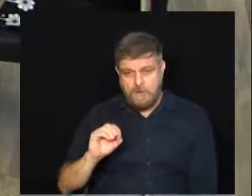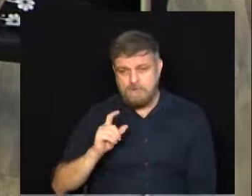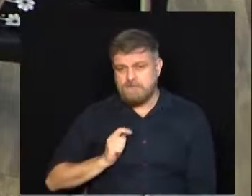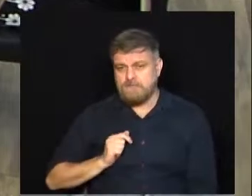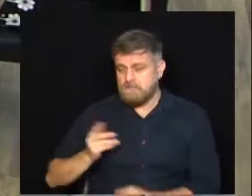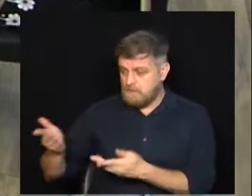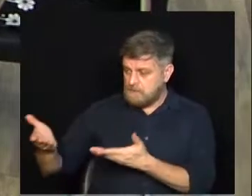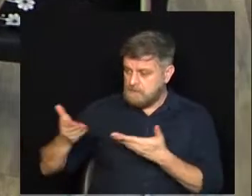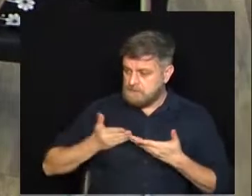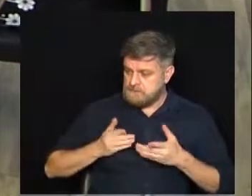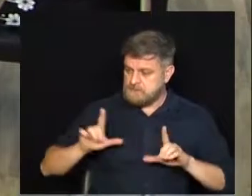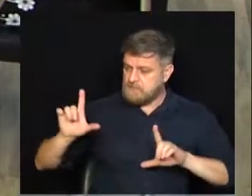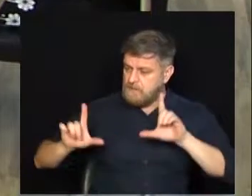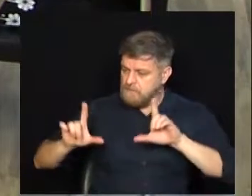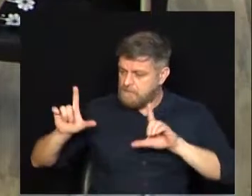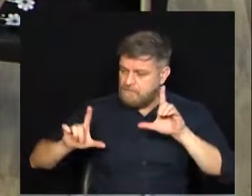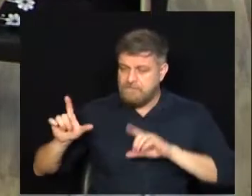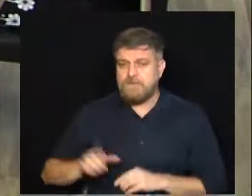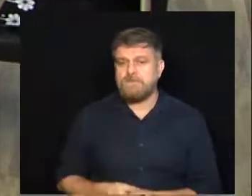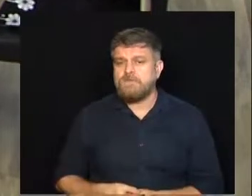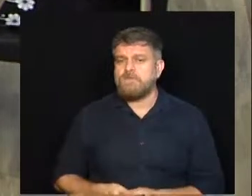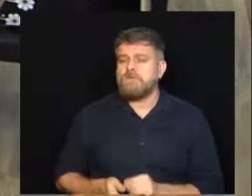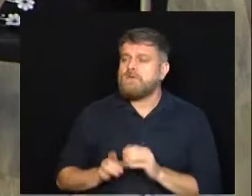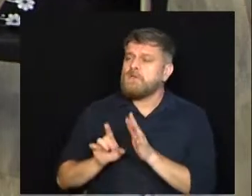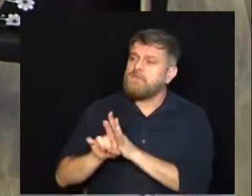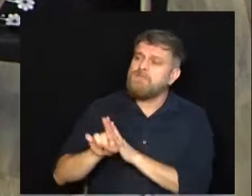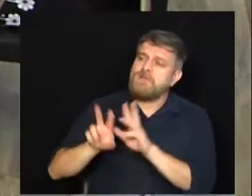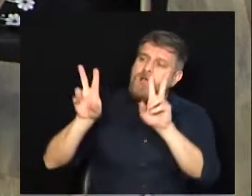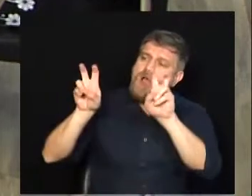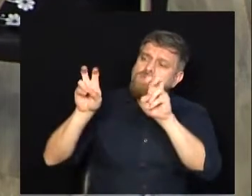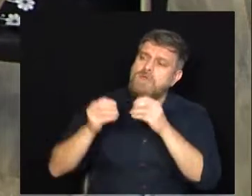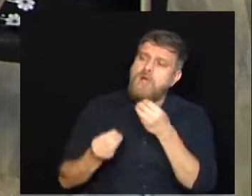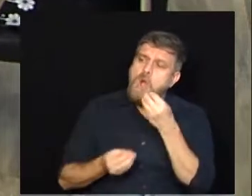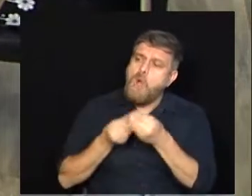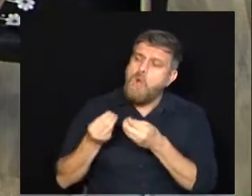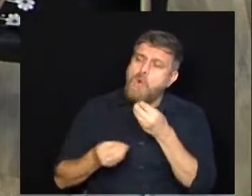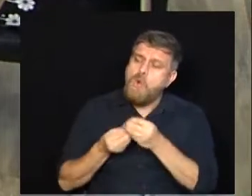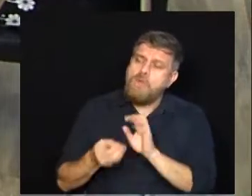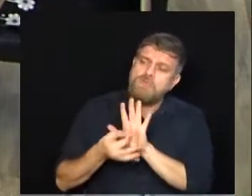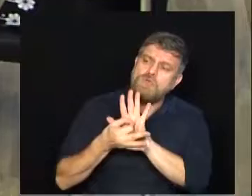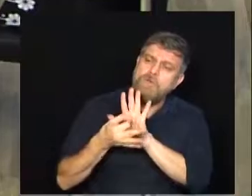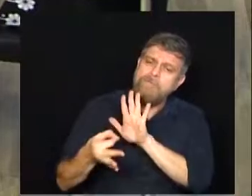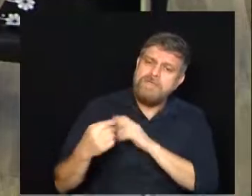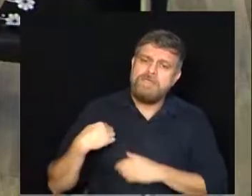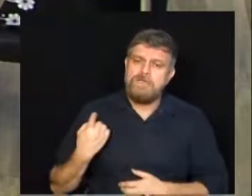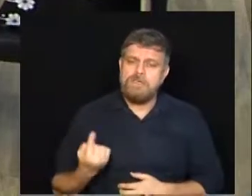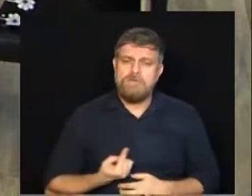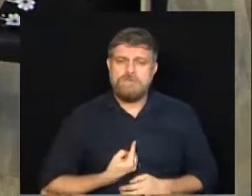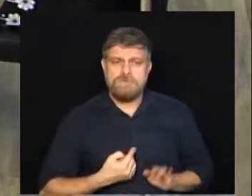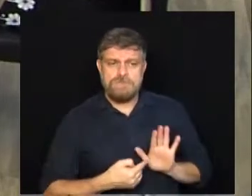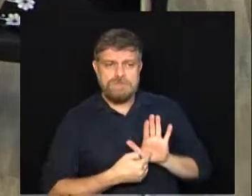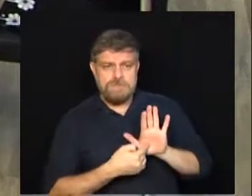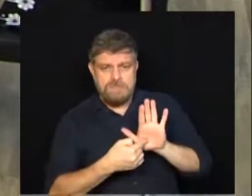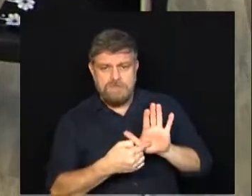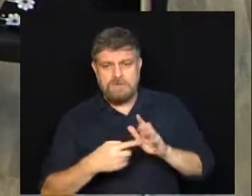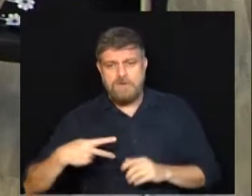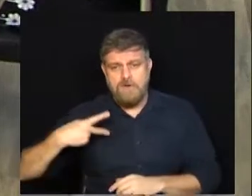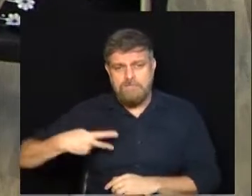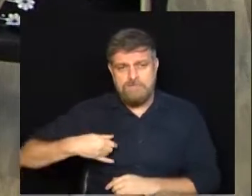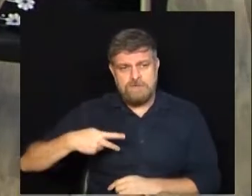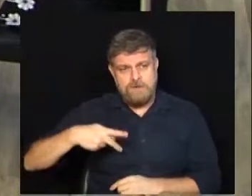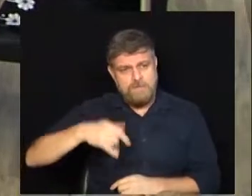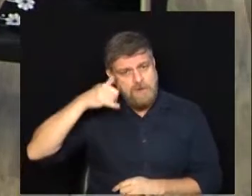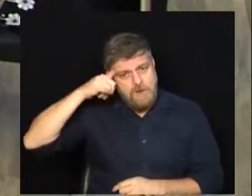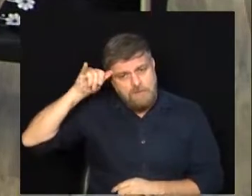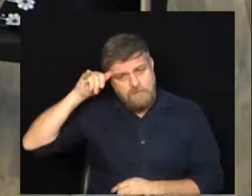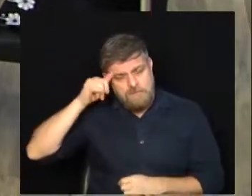Ordem. Eu queria que você falasse justamente dessa questão de como você vê, a gente demonstrou aqui, o vereador Paulo falou